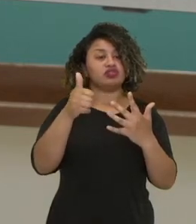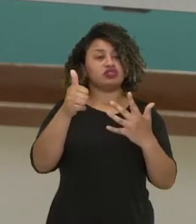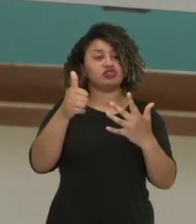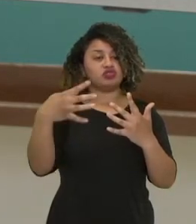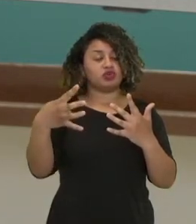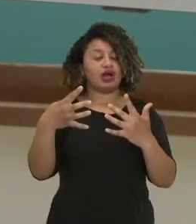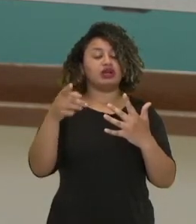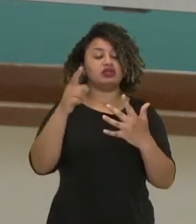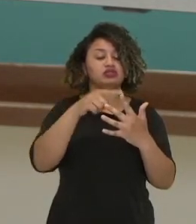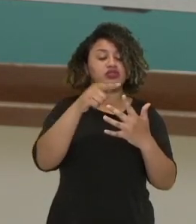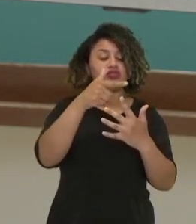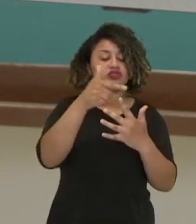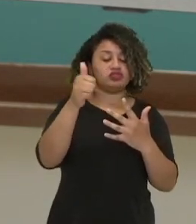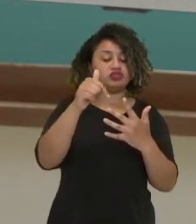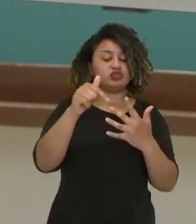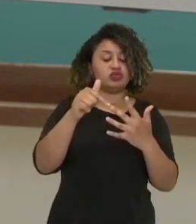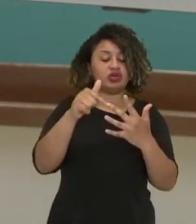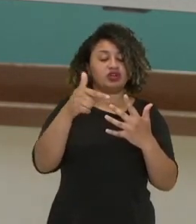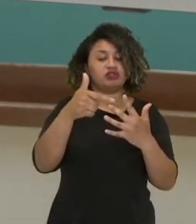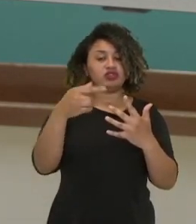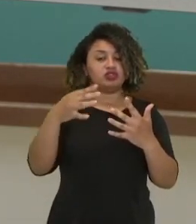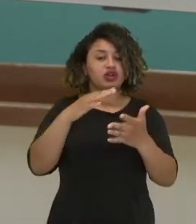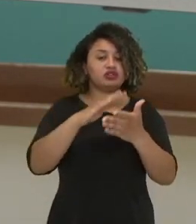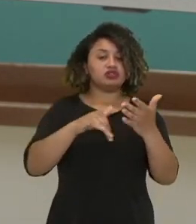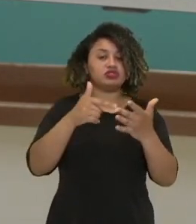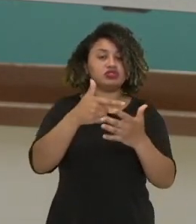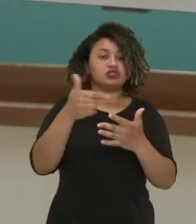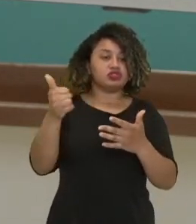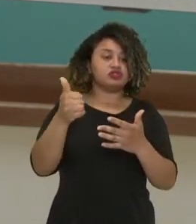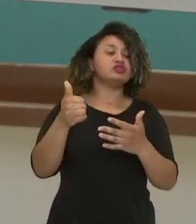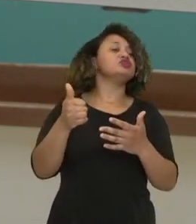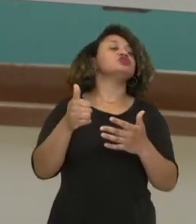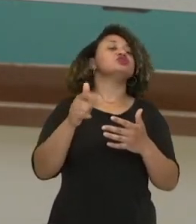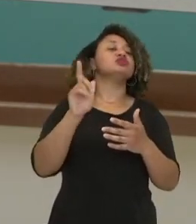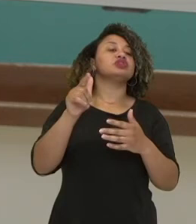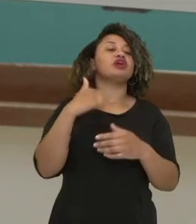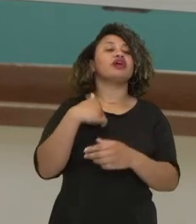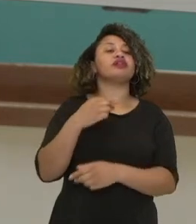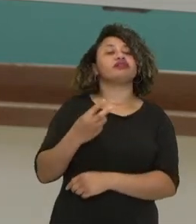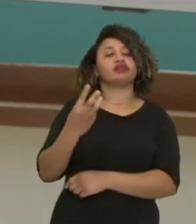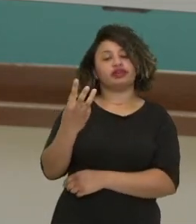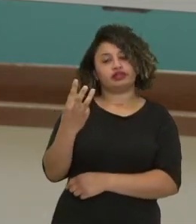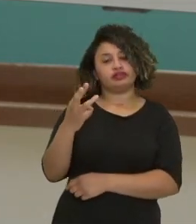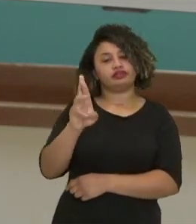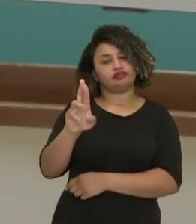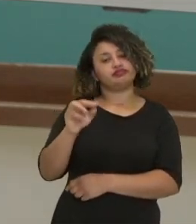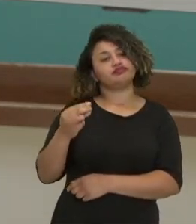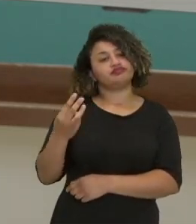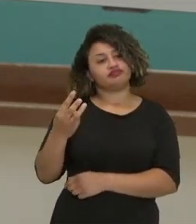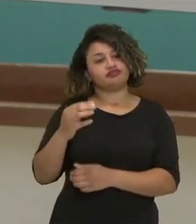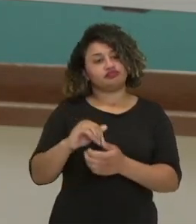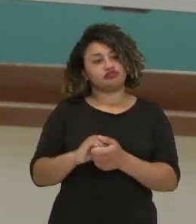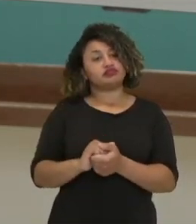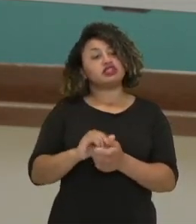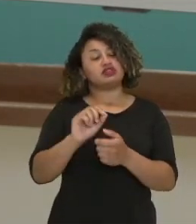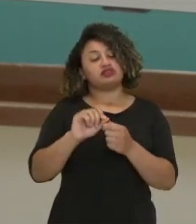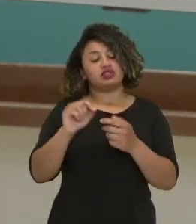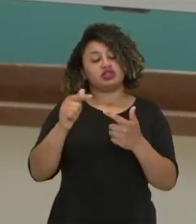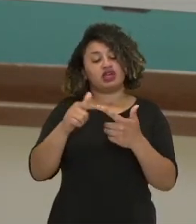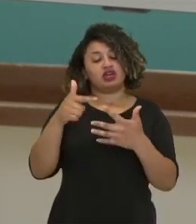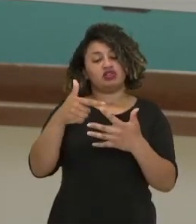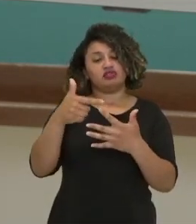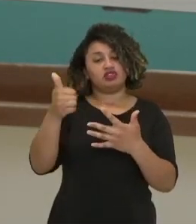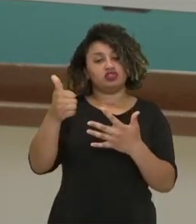quanto? 3. Ah, poderia pegar ainda 21 menos 18. Quanto que dá a razão? 3 também.